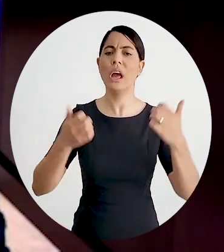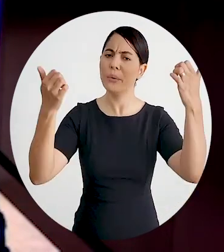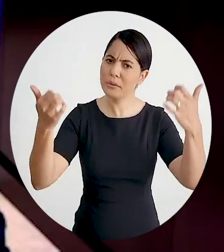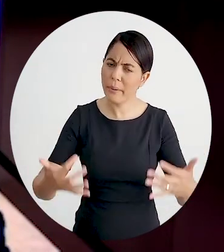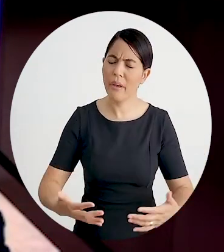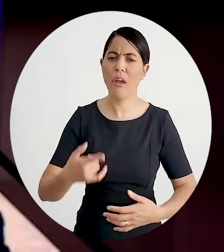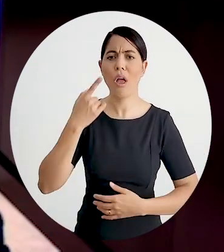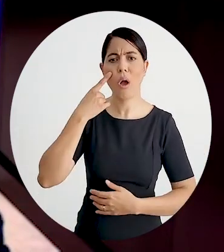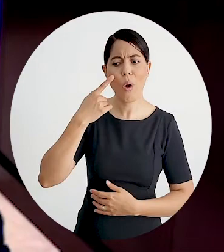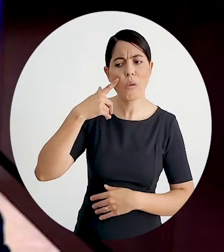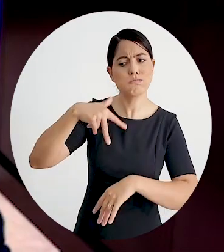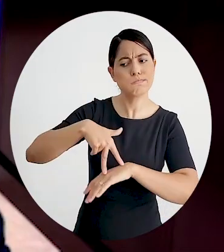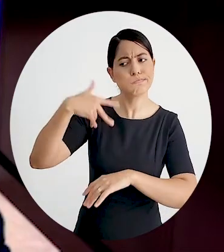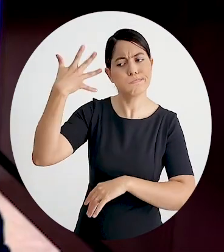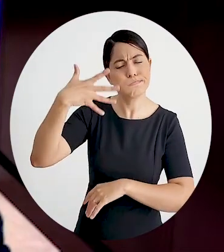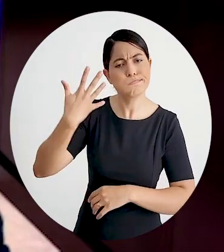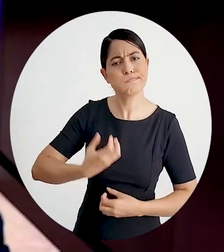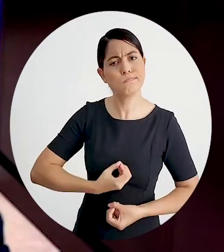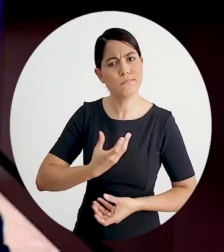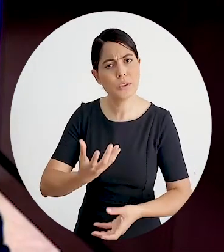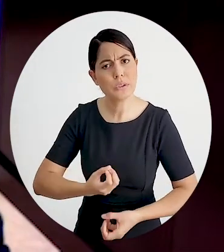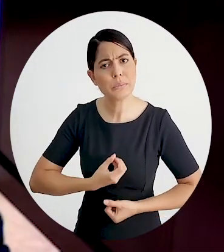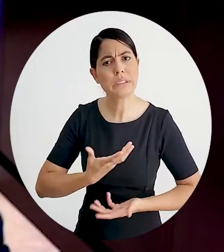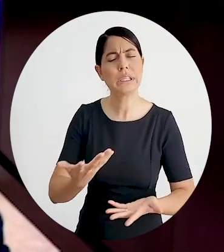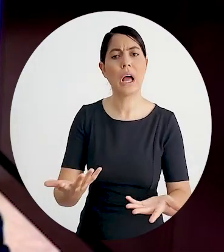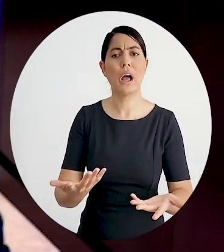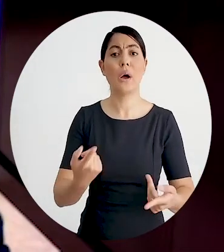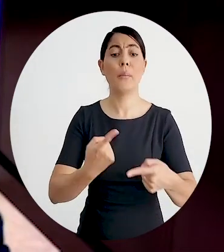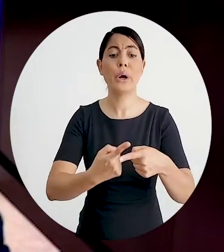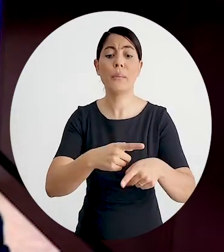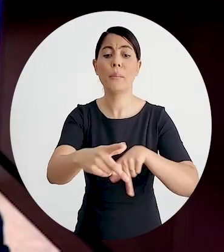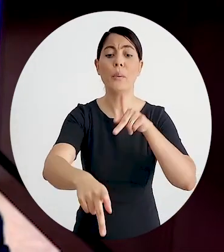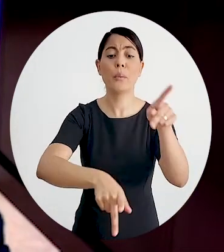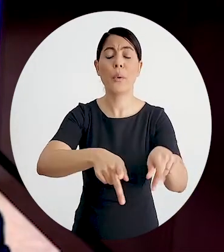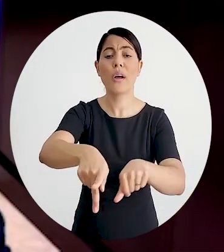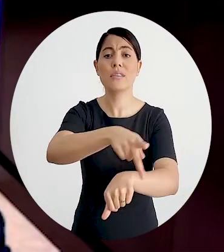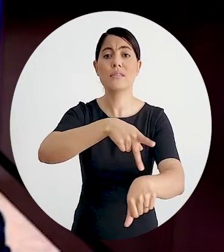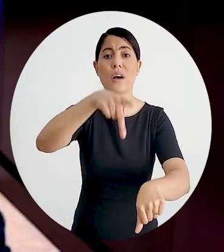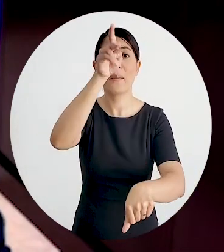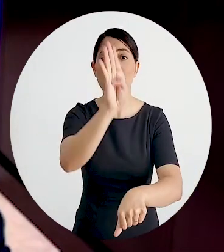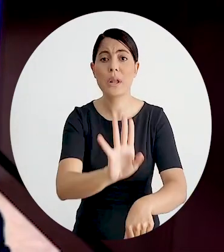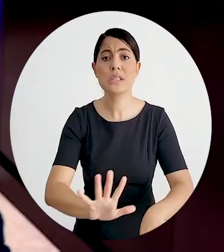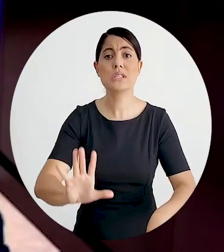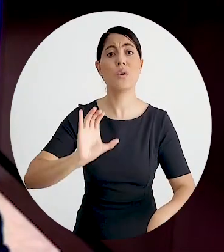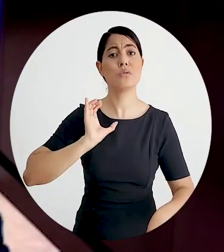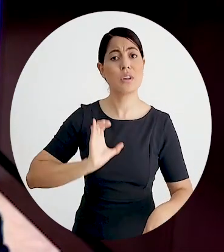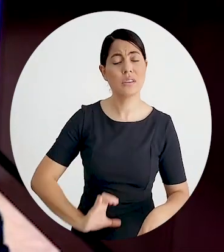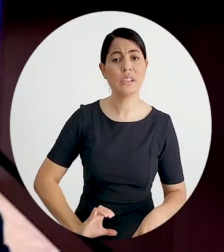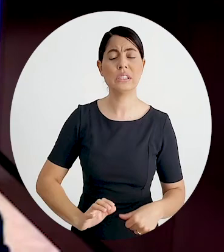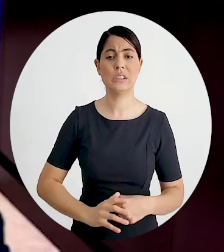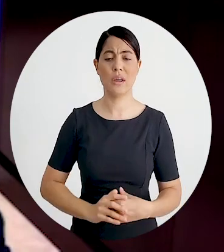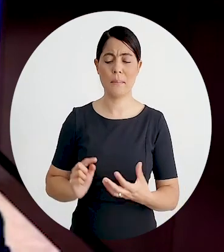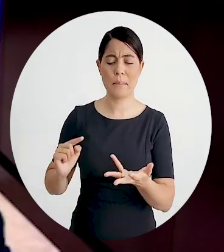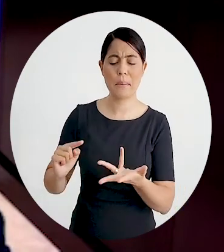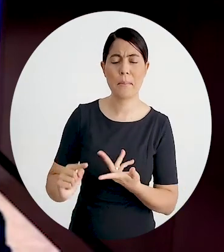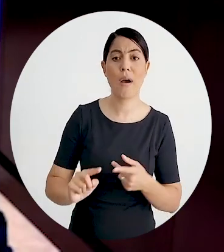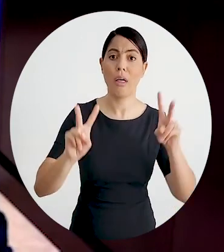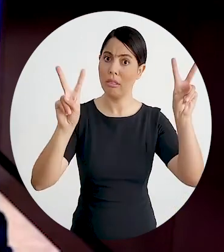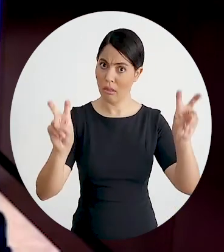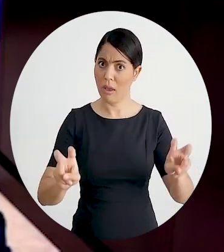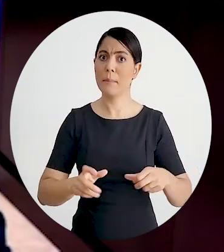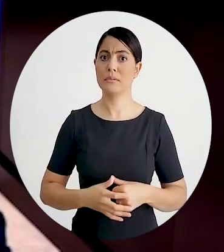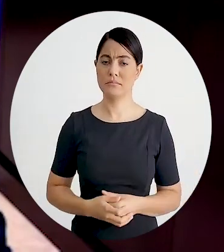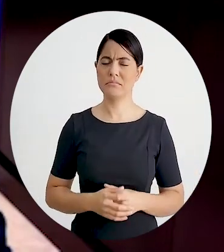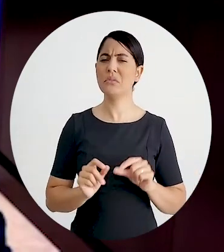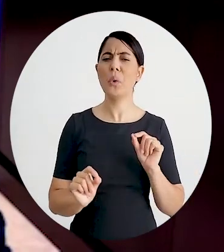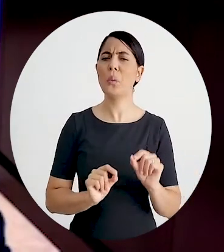falei que, olha, eu venho aqui para tentar expressar a voz da sociedade brasileira, da cidadania sobre esse